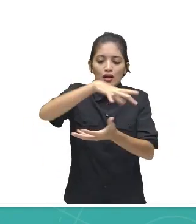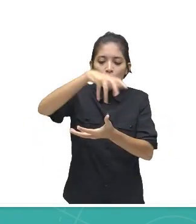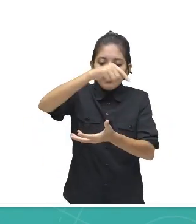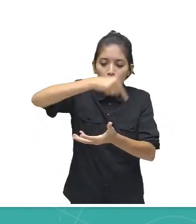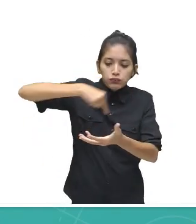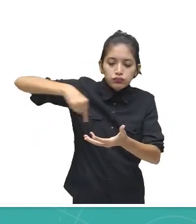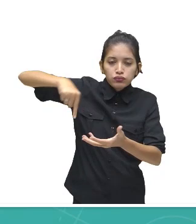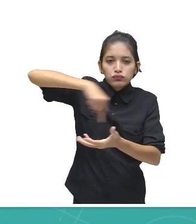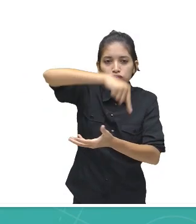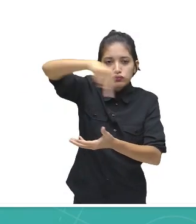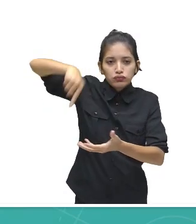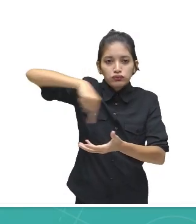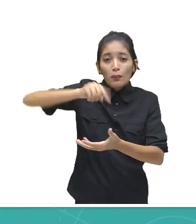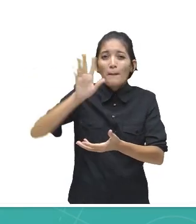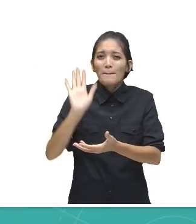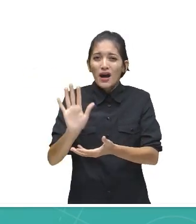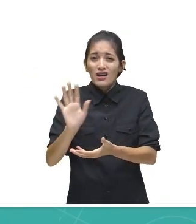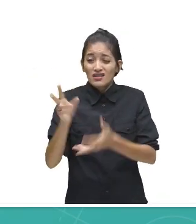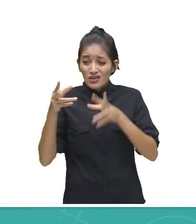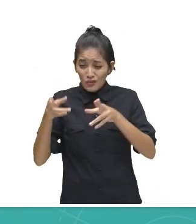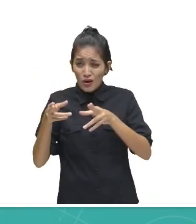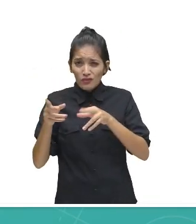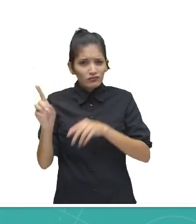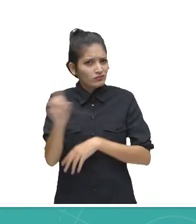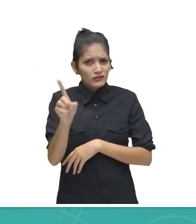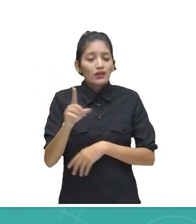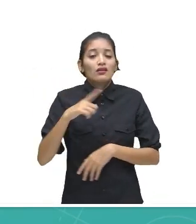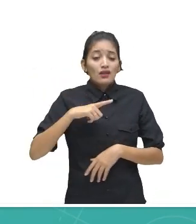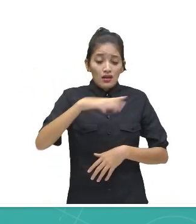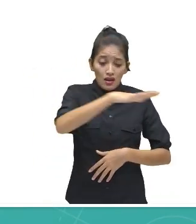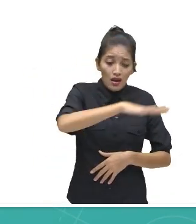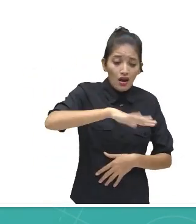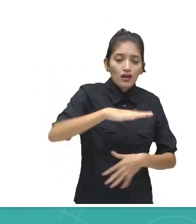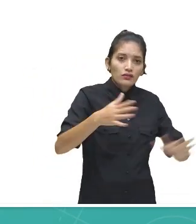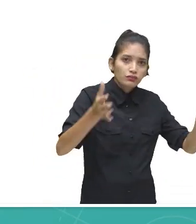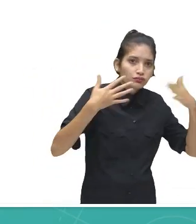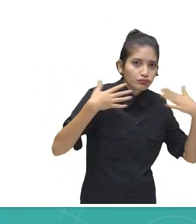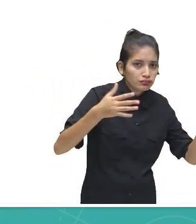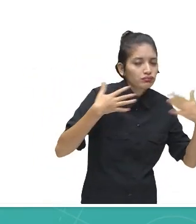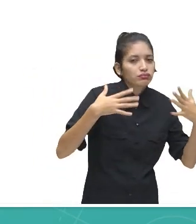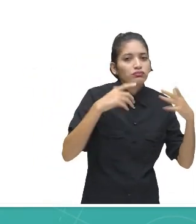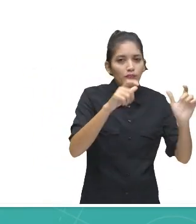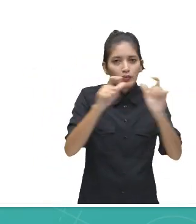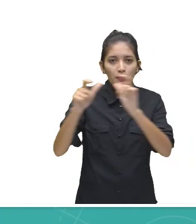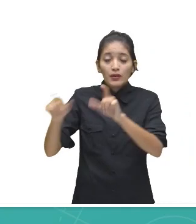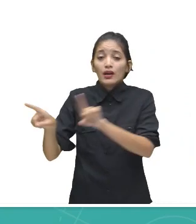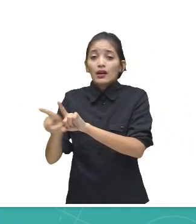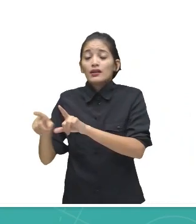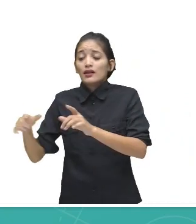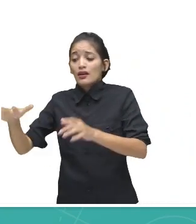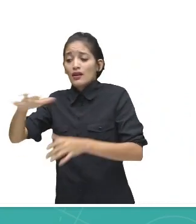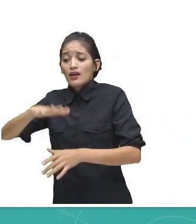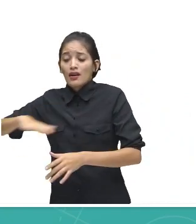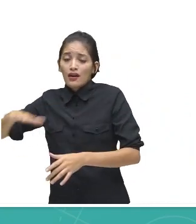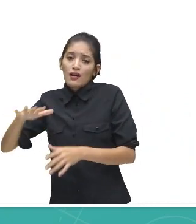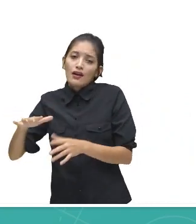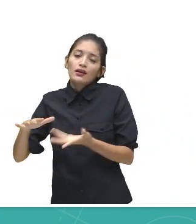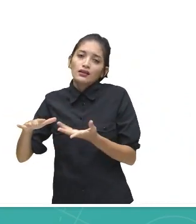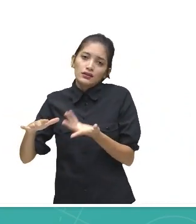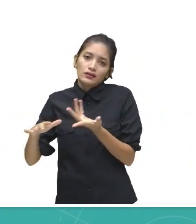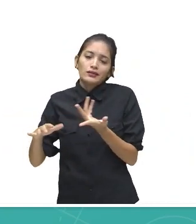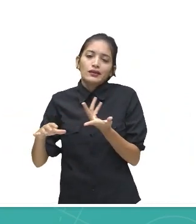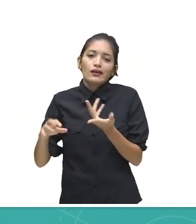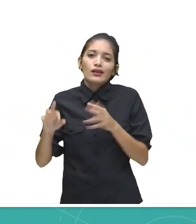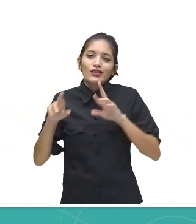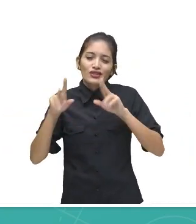ela não é igual para todo mundo, né? Tem áreas muito quentes, como na região tropical, e tem áreas mais brandas, como as regiões